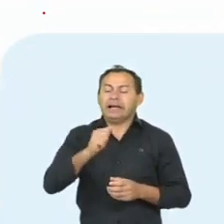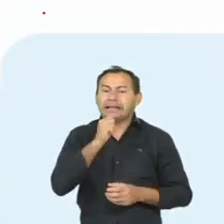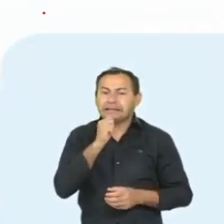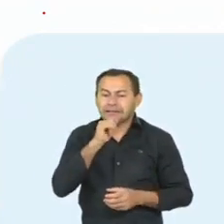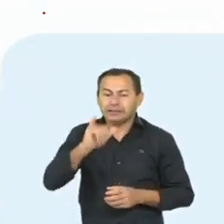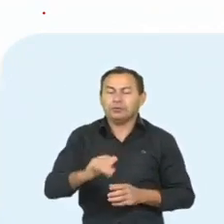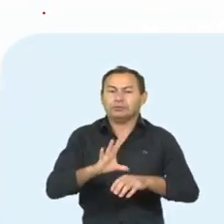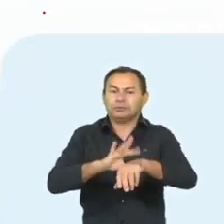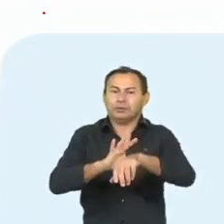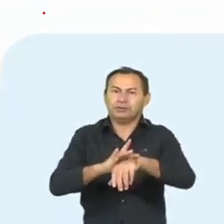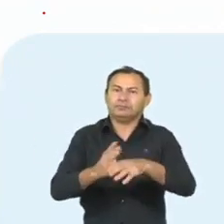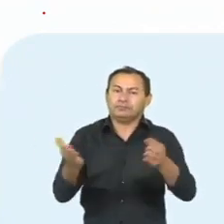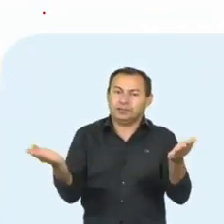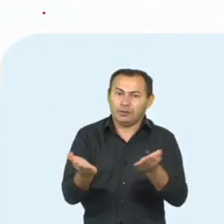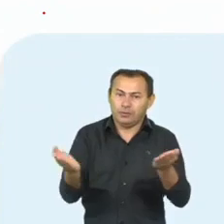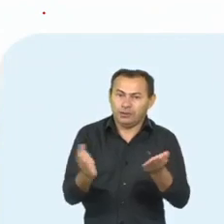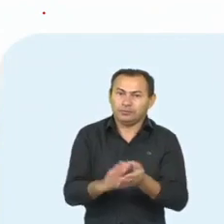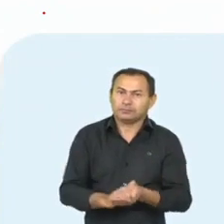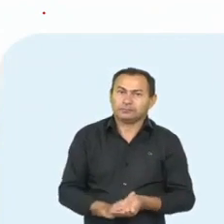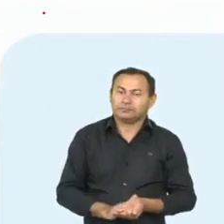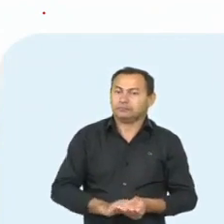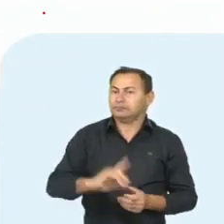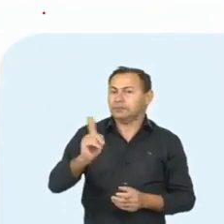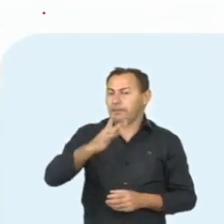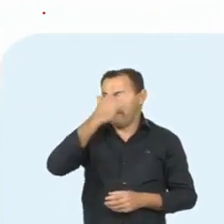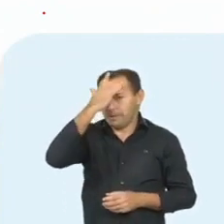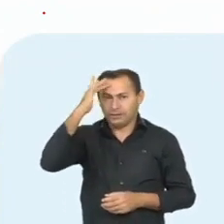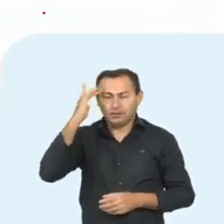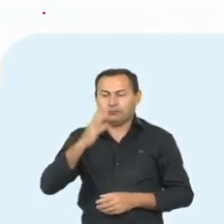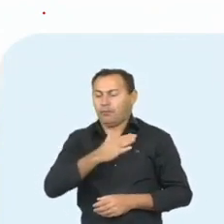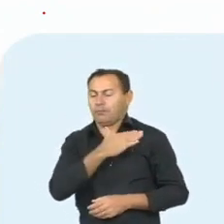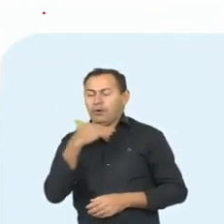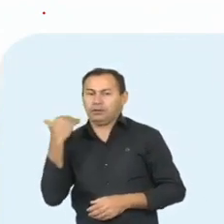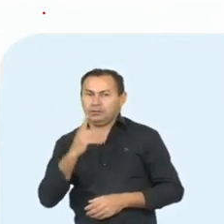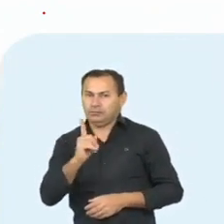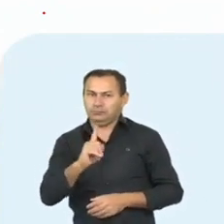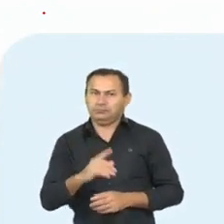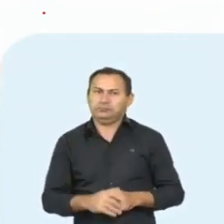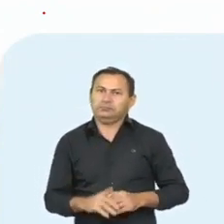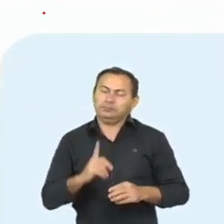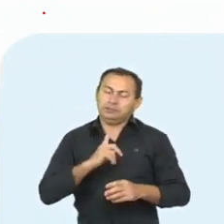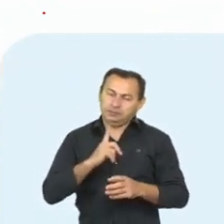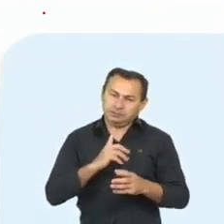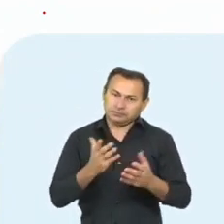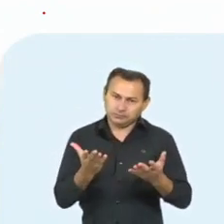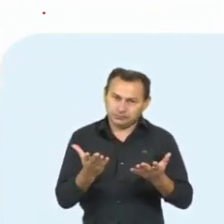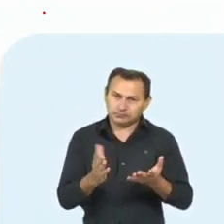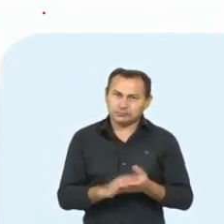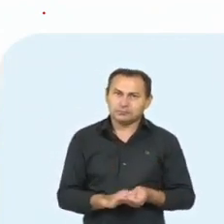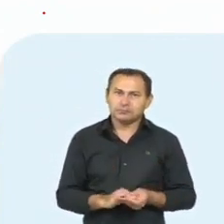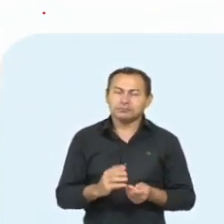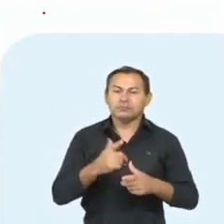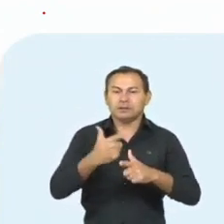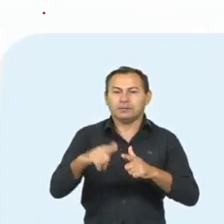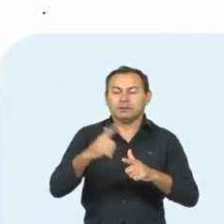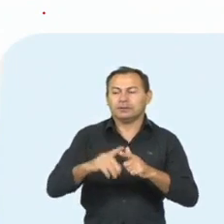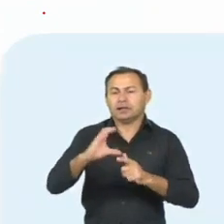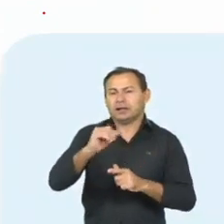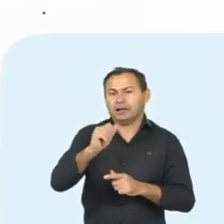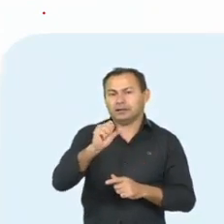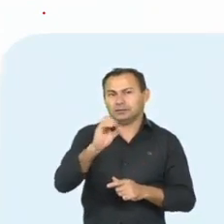doentes. Agora, não pessoas que foram ao óbito, por exemplo. Você pode ter algum problema nesse